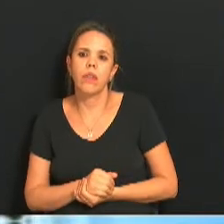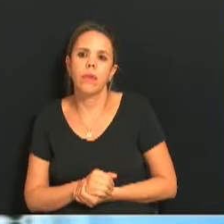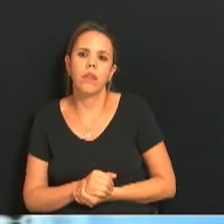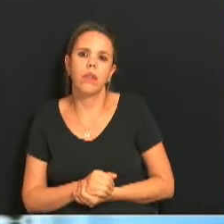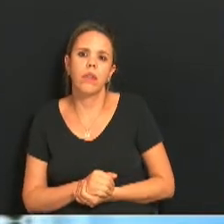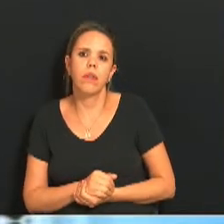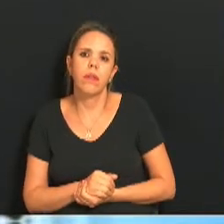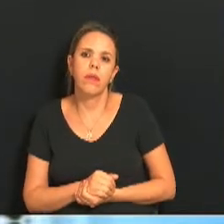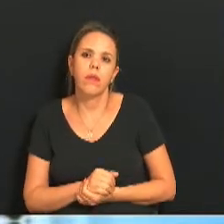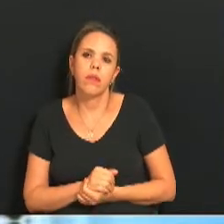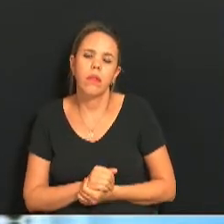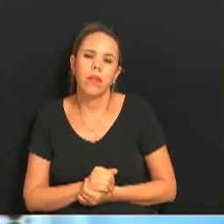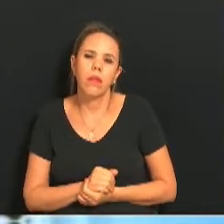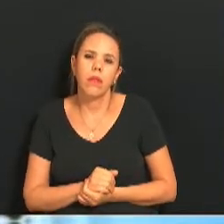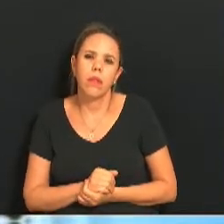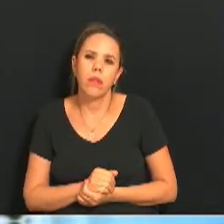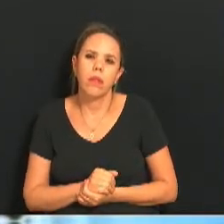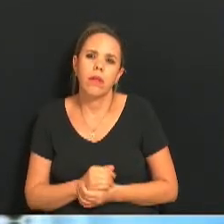revisões